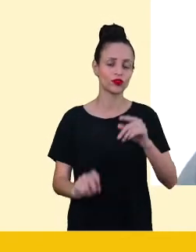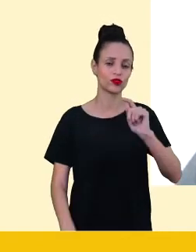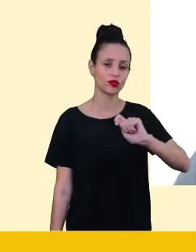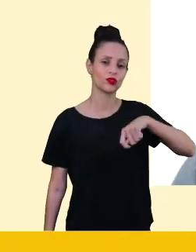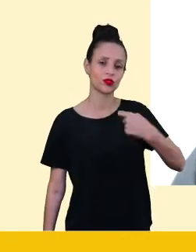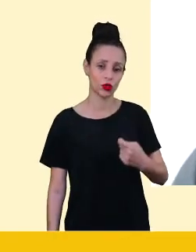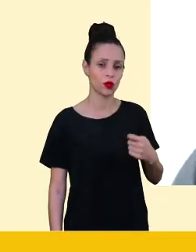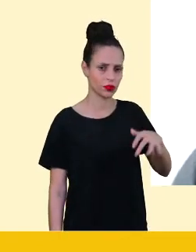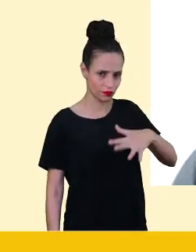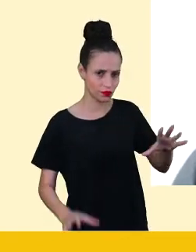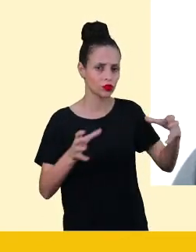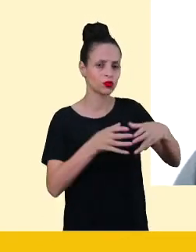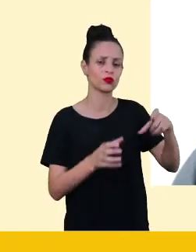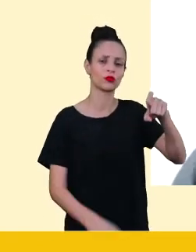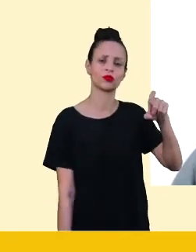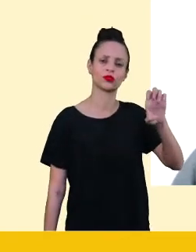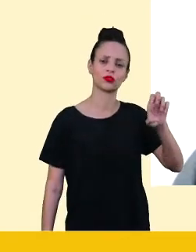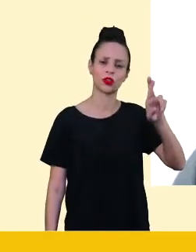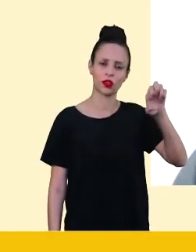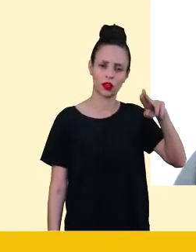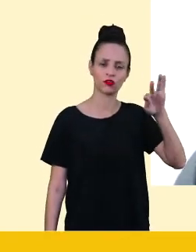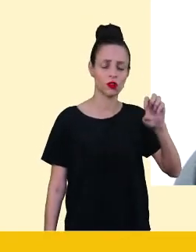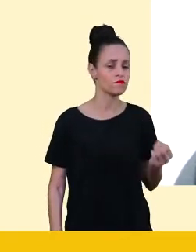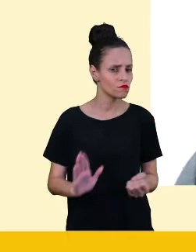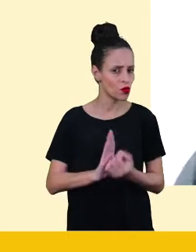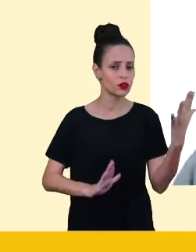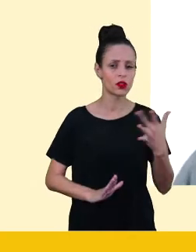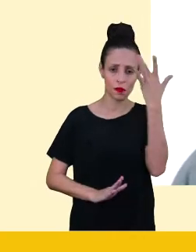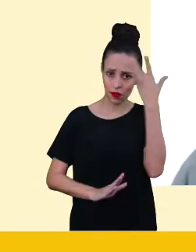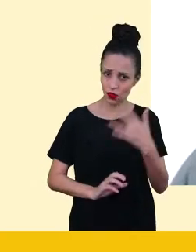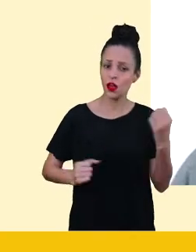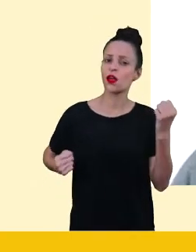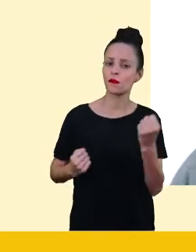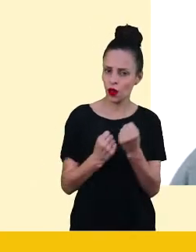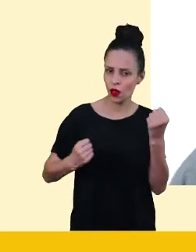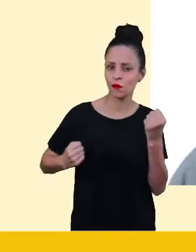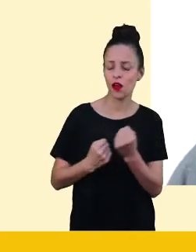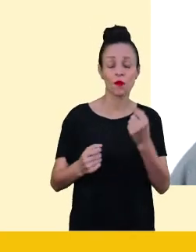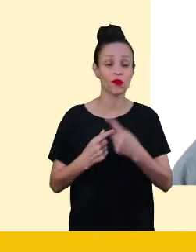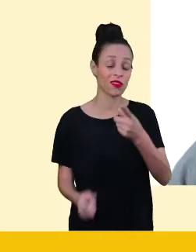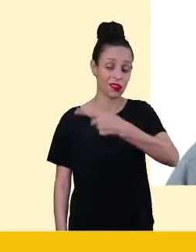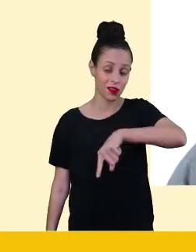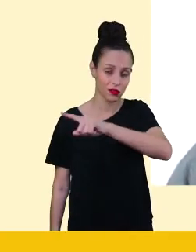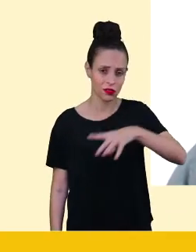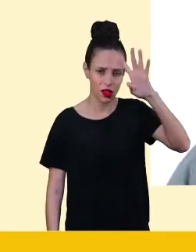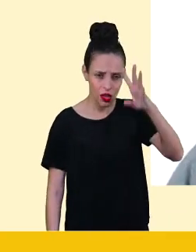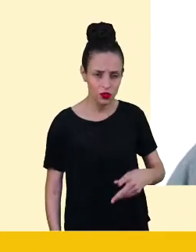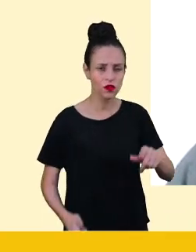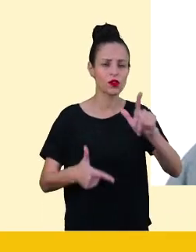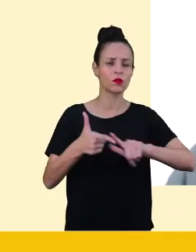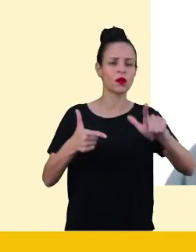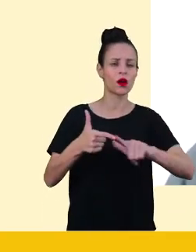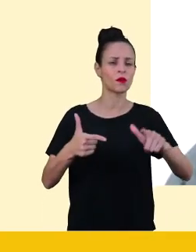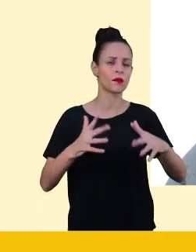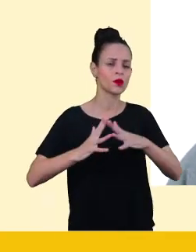né? Muitas pessoas apoiavam, né? Porque eles resolviam as questões, conflitos internos